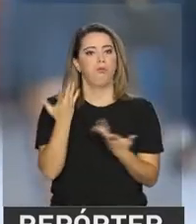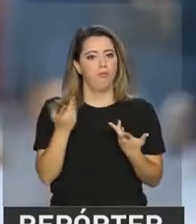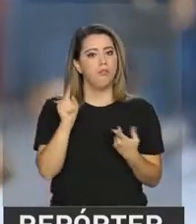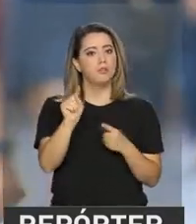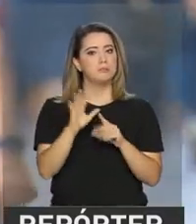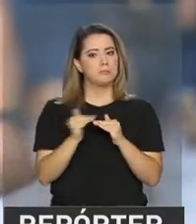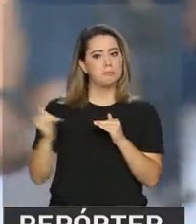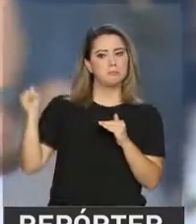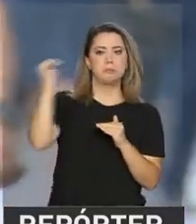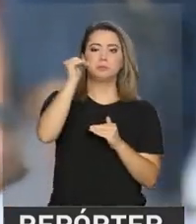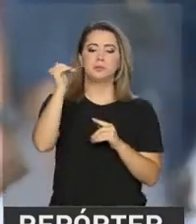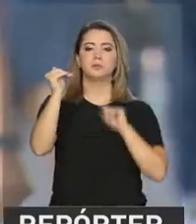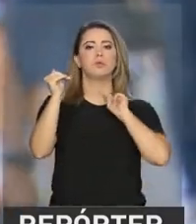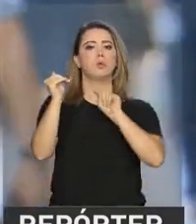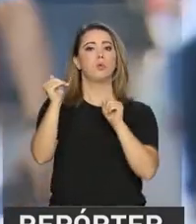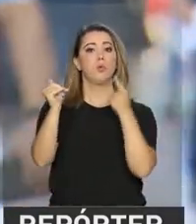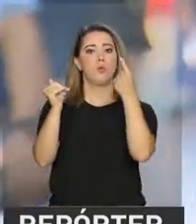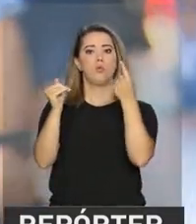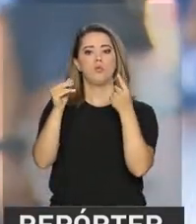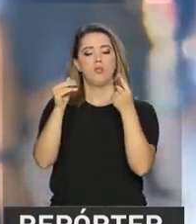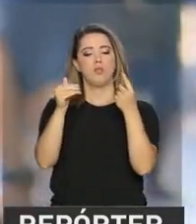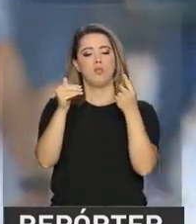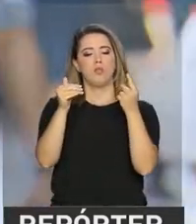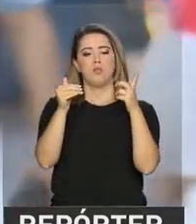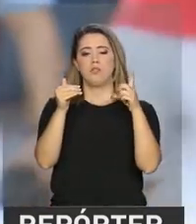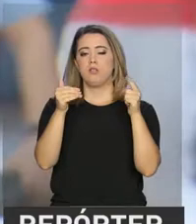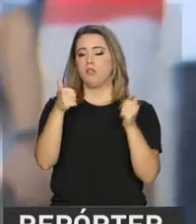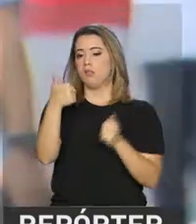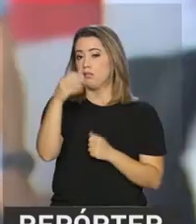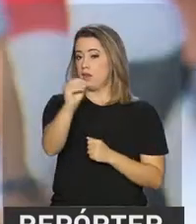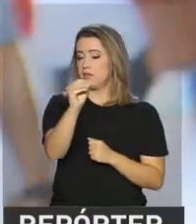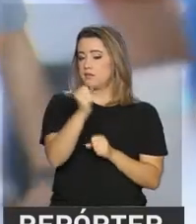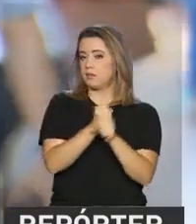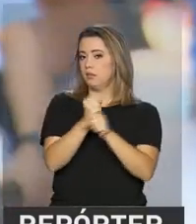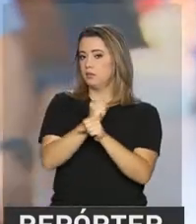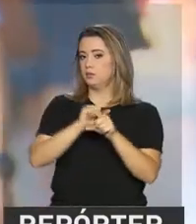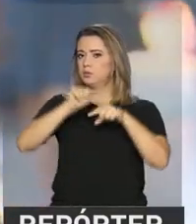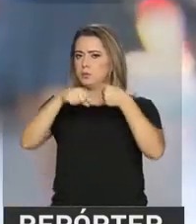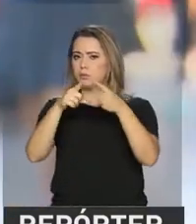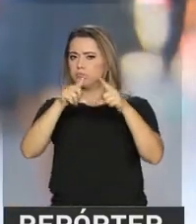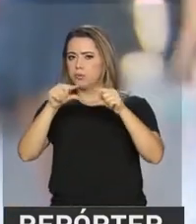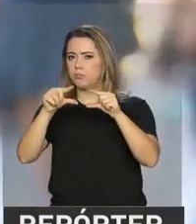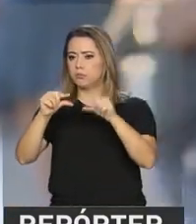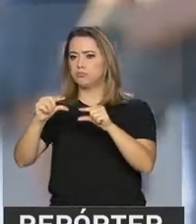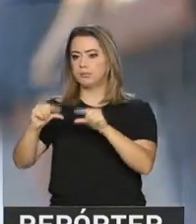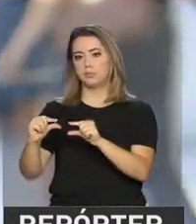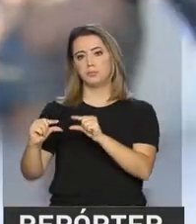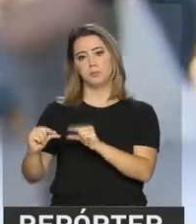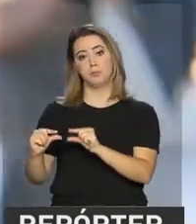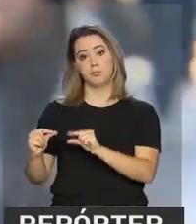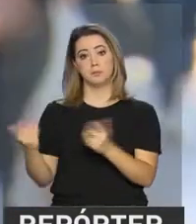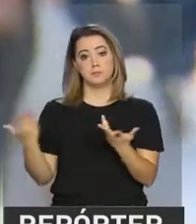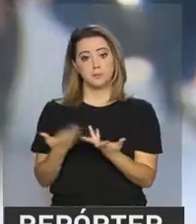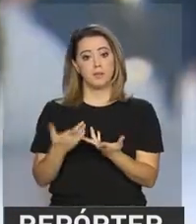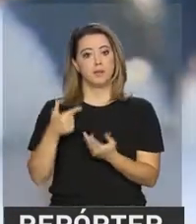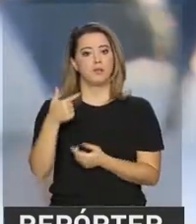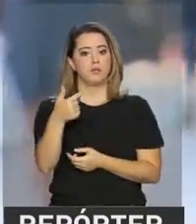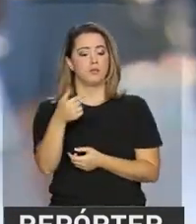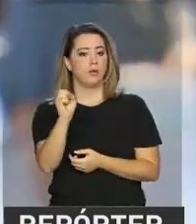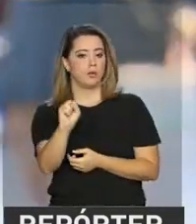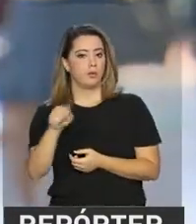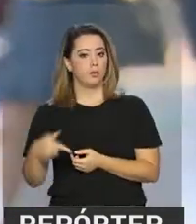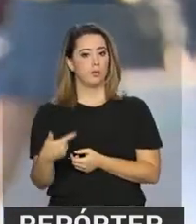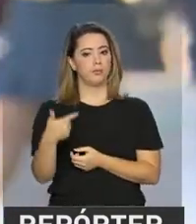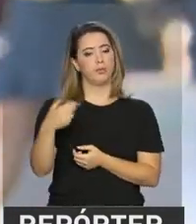atingir o nível mais alto em uma década esse índice começou a cair em outubro do ano passado até chegar à marca de